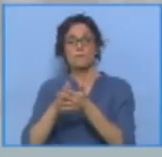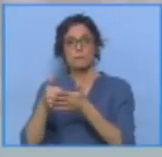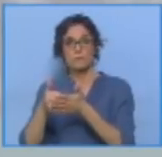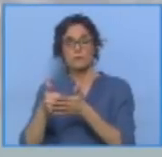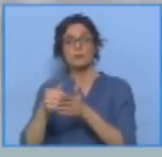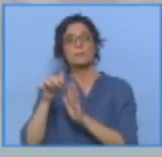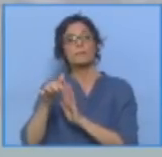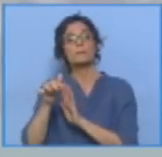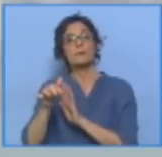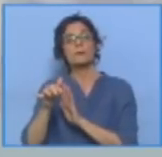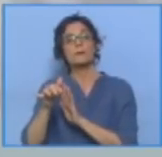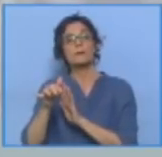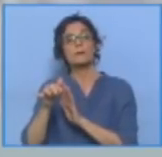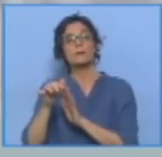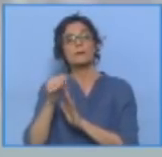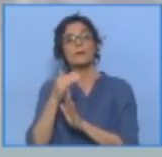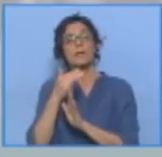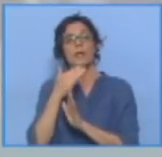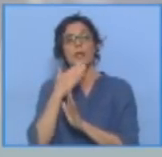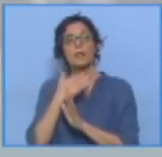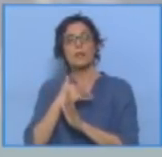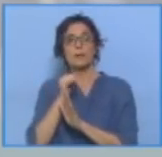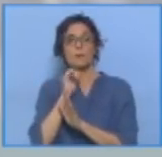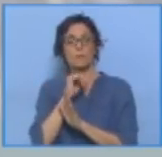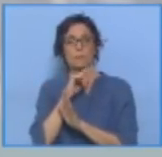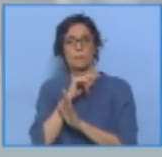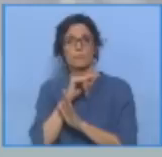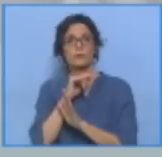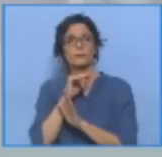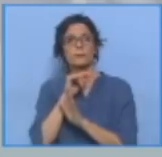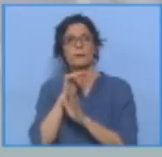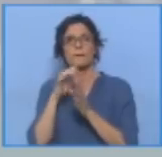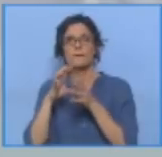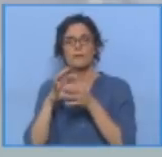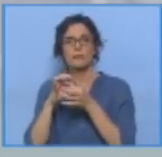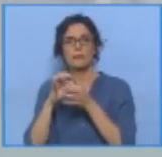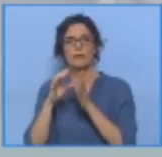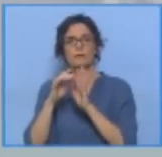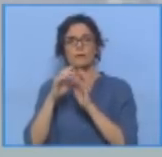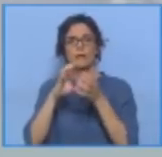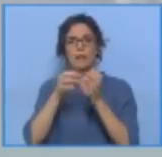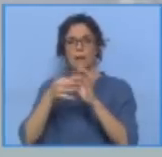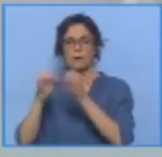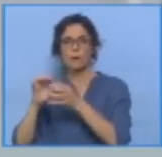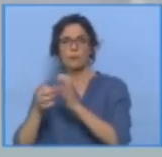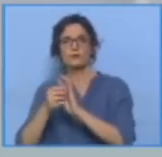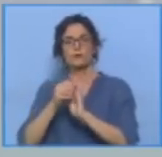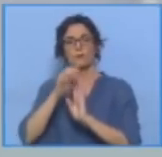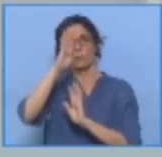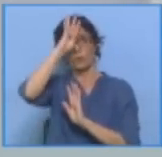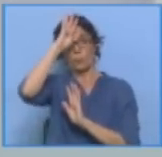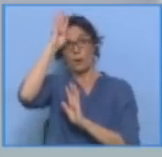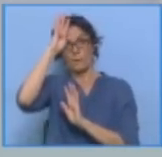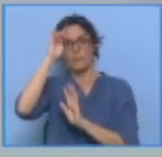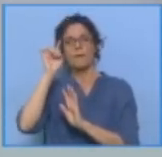mas com uma lógica que ele encontrou no Papa Francisco, na Evangelii Gaudium, na Alegria do Evangelho. Uma ideia,